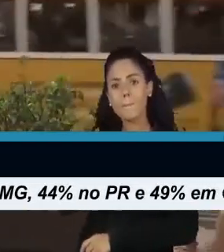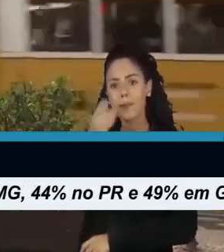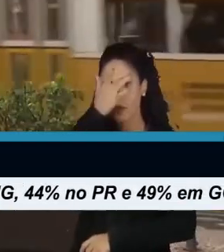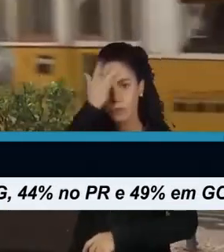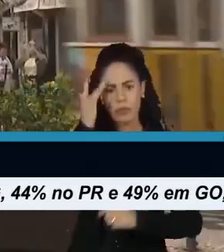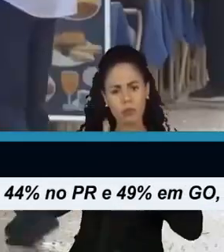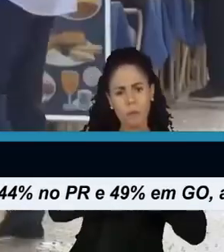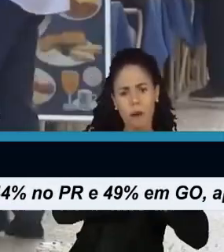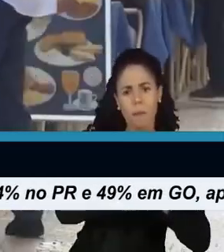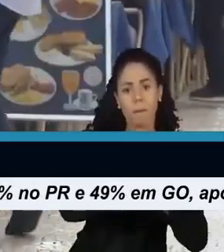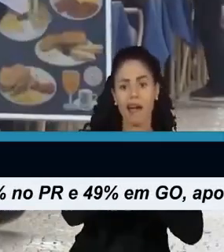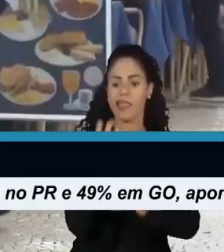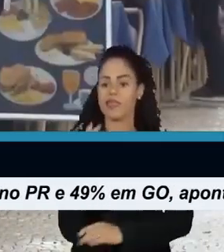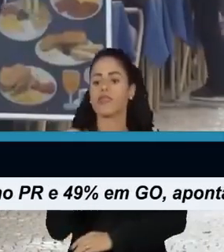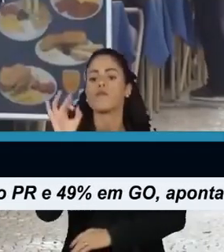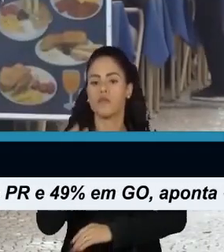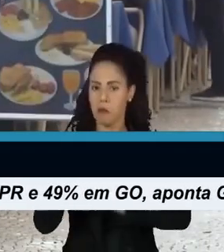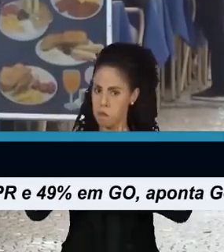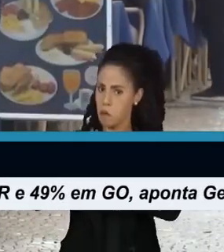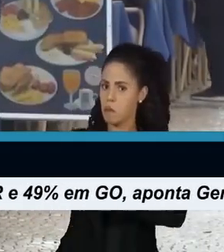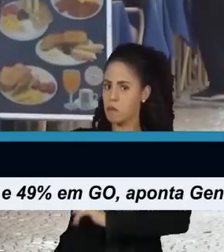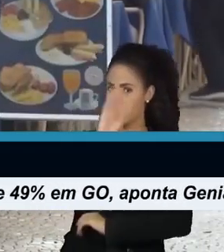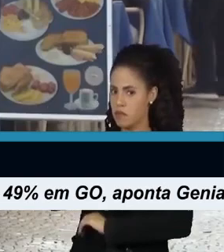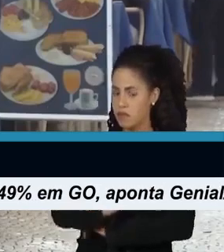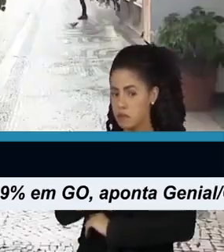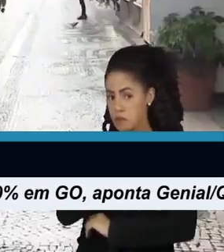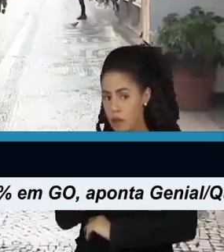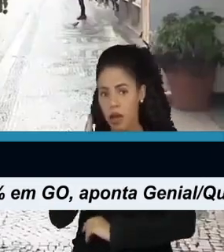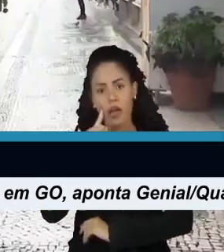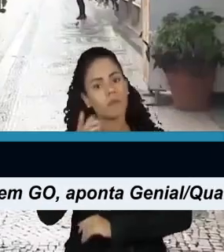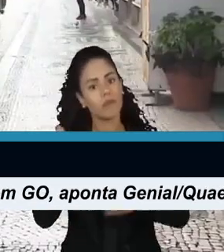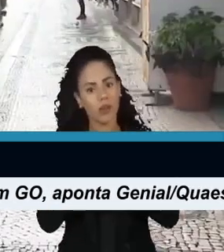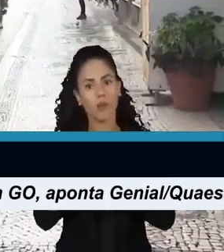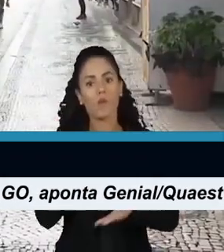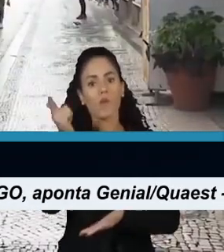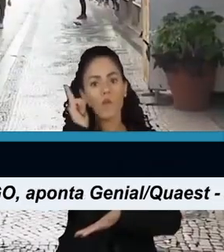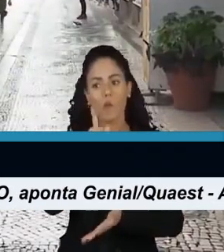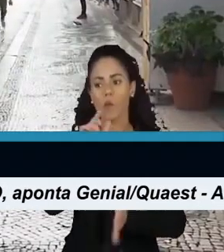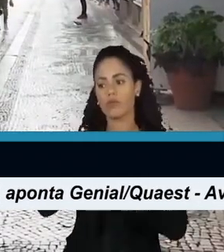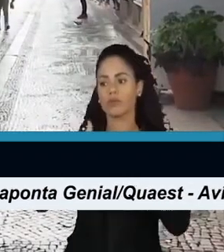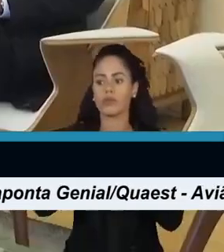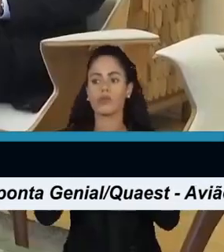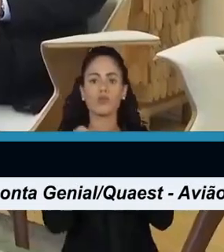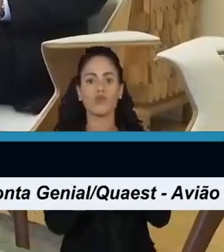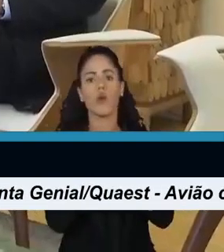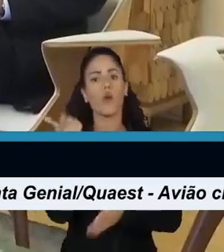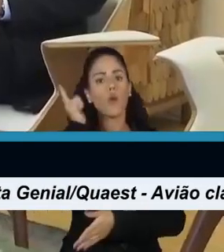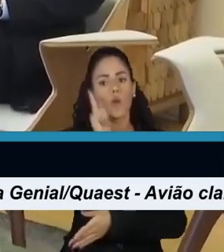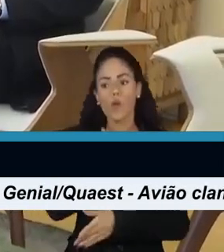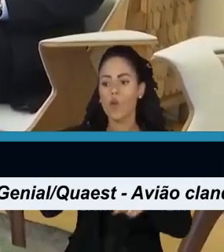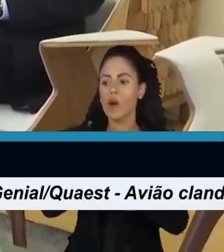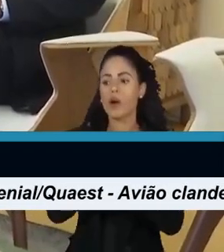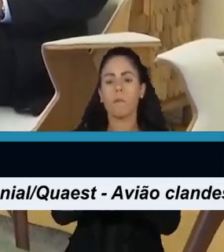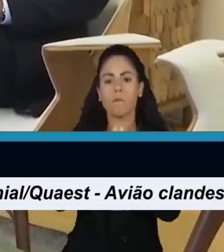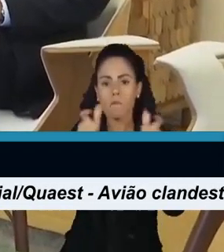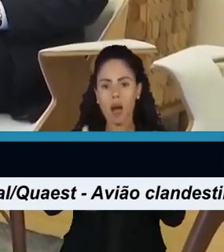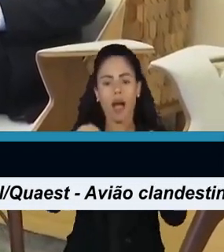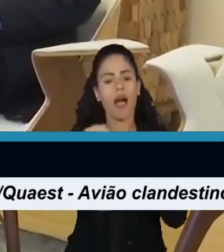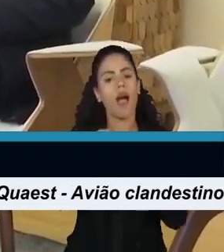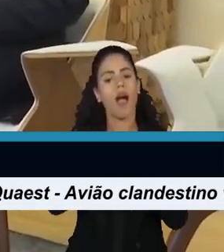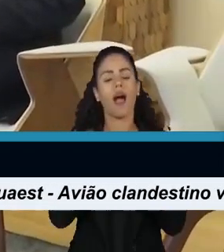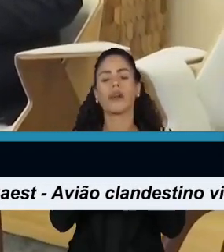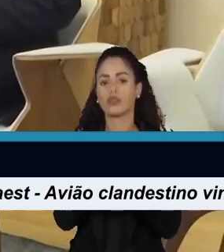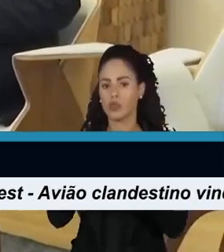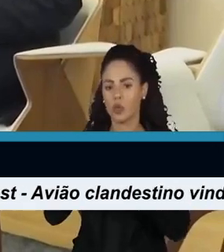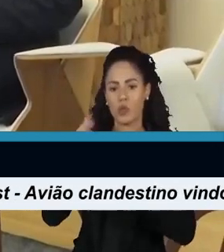residentes, 30% deles brasileiros, nacionalidade que lidera o ranking. O aumento coincide com o período